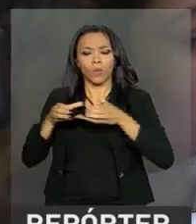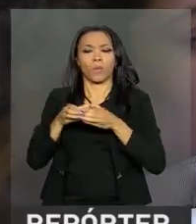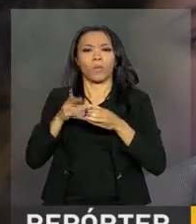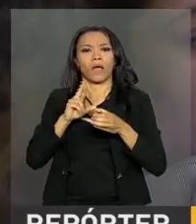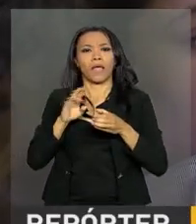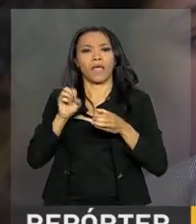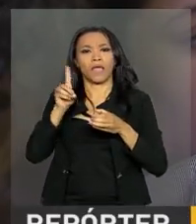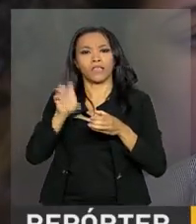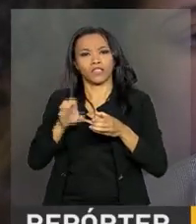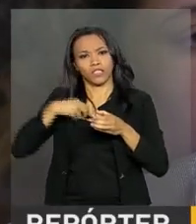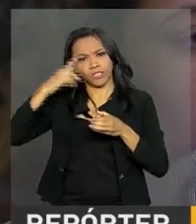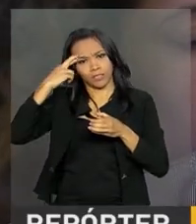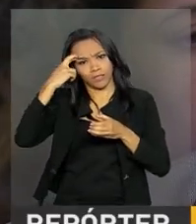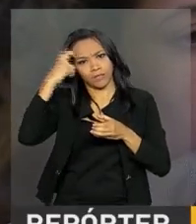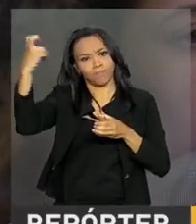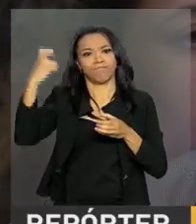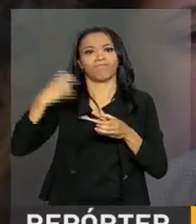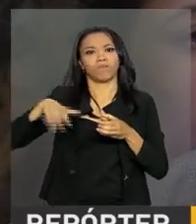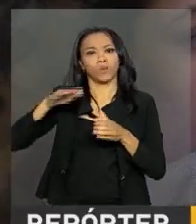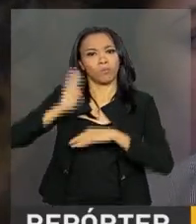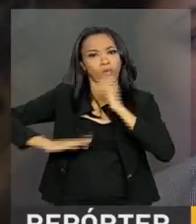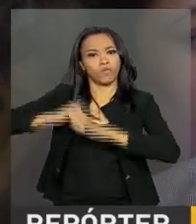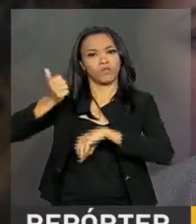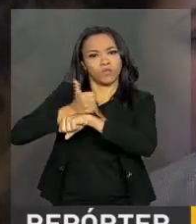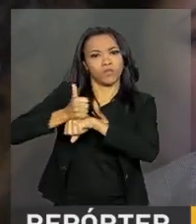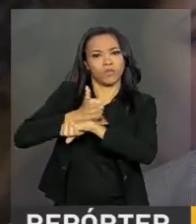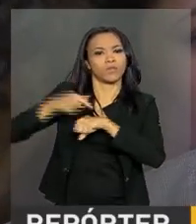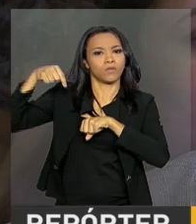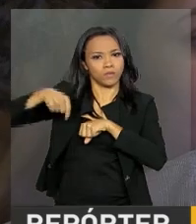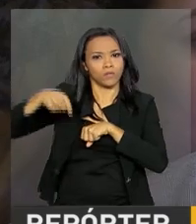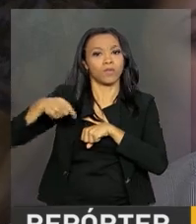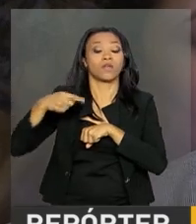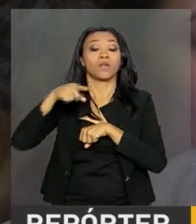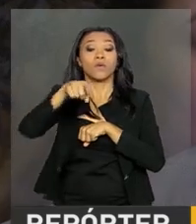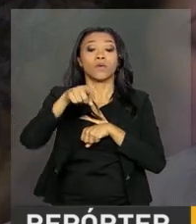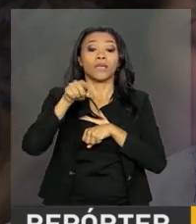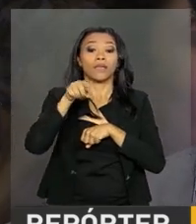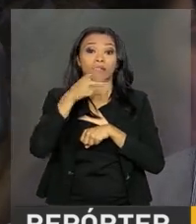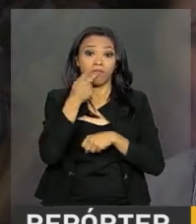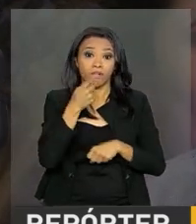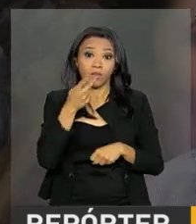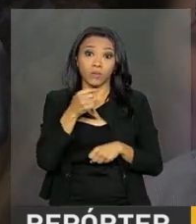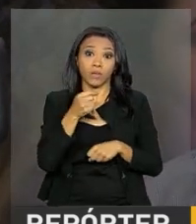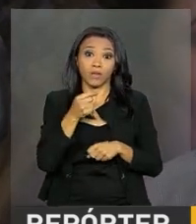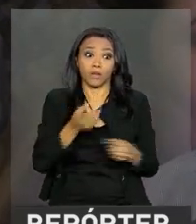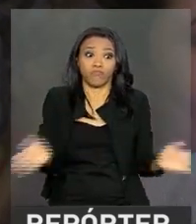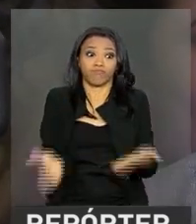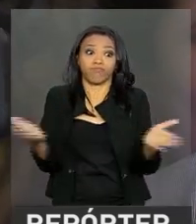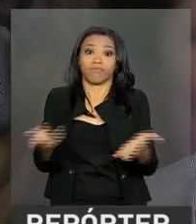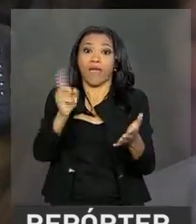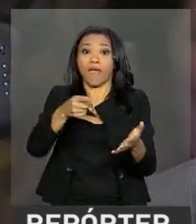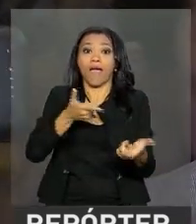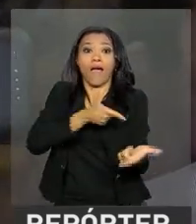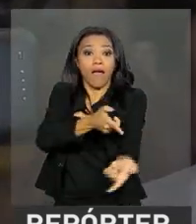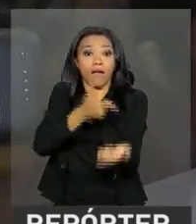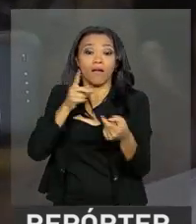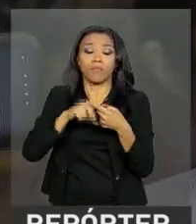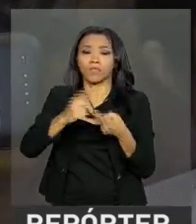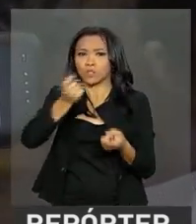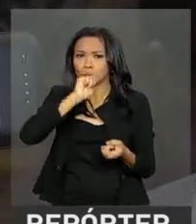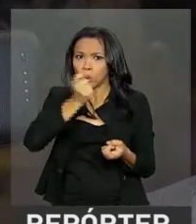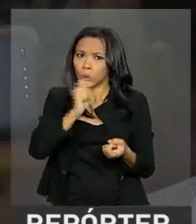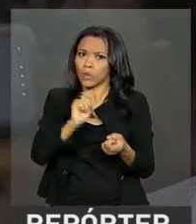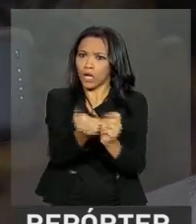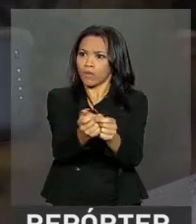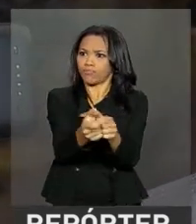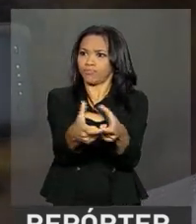um sentimento unânime que o que alimenta o crime organizado é a entrada de armas e drogas, o tráfico